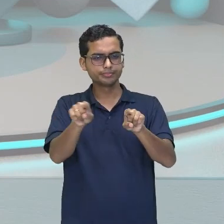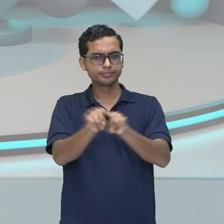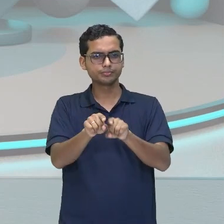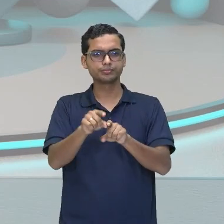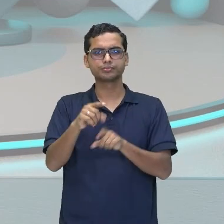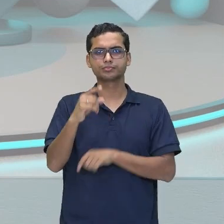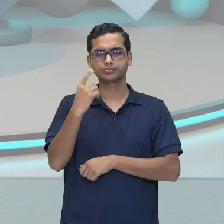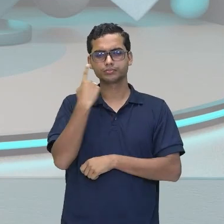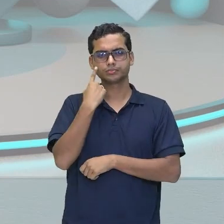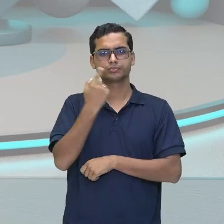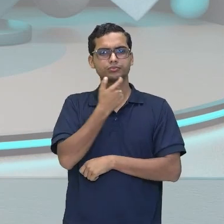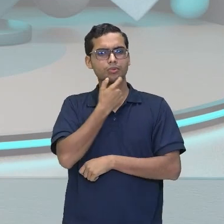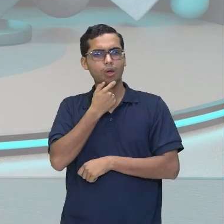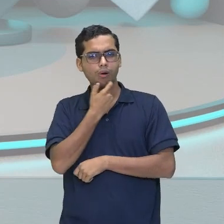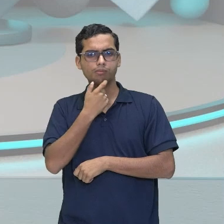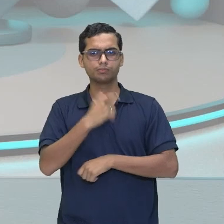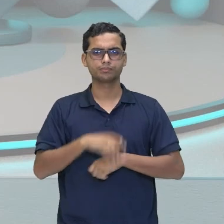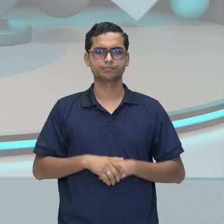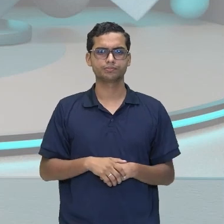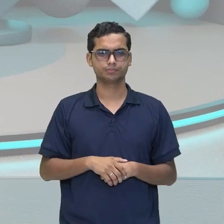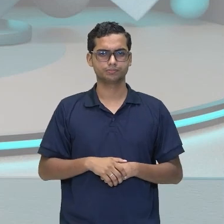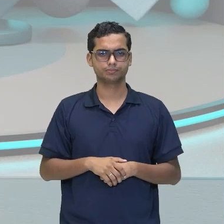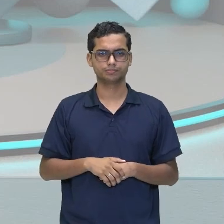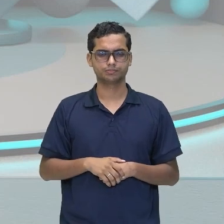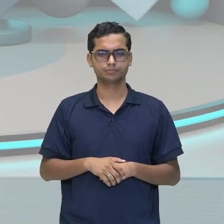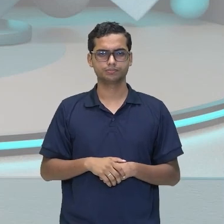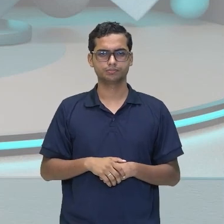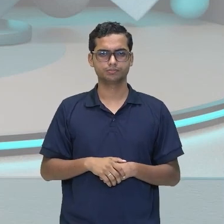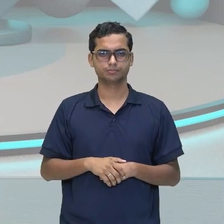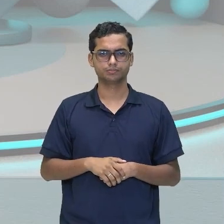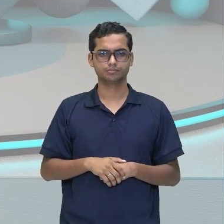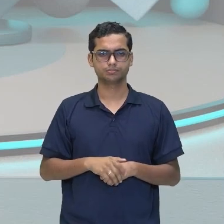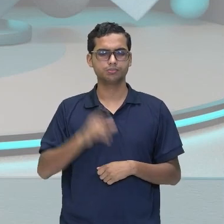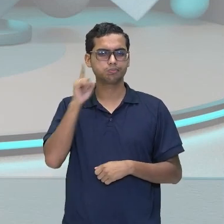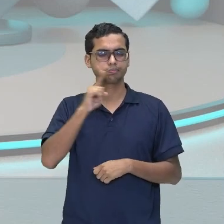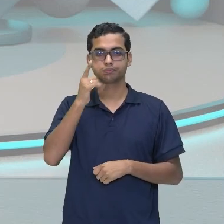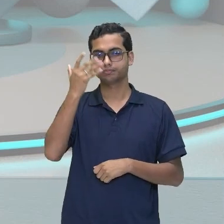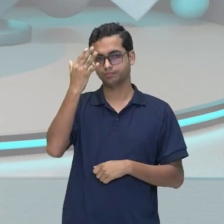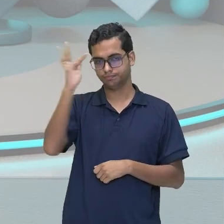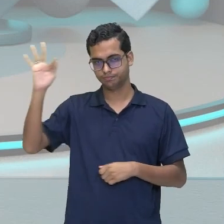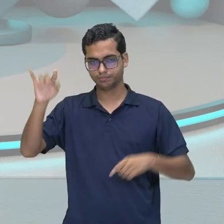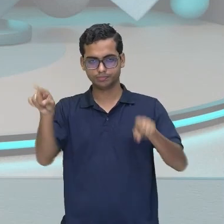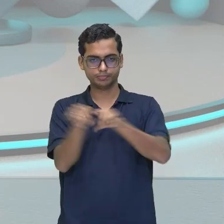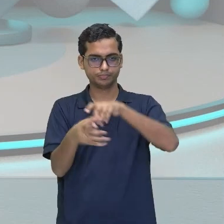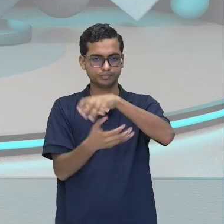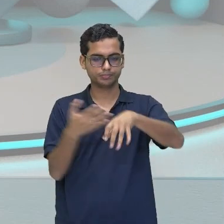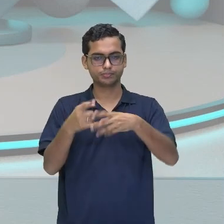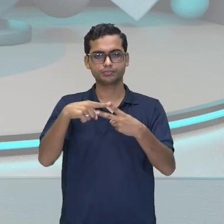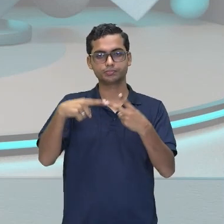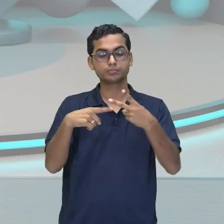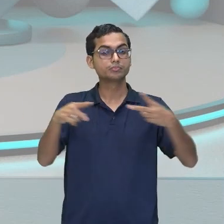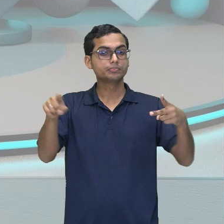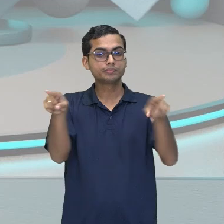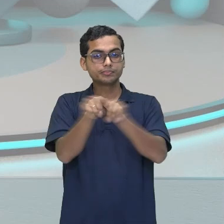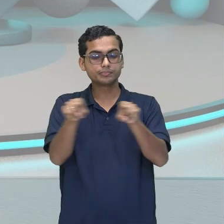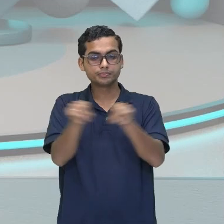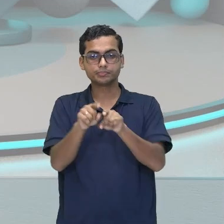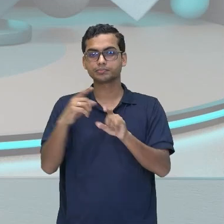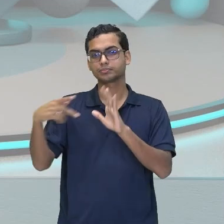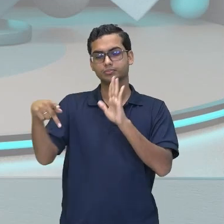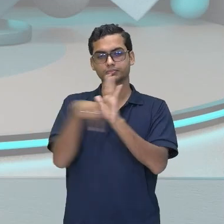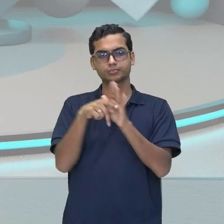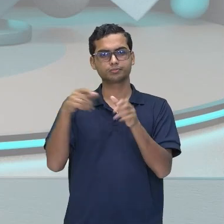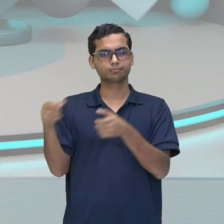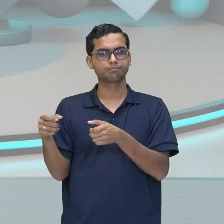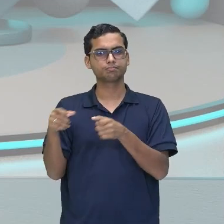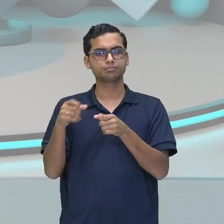final com o absolutismo. O absolutismo era o período da monarquia, né? Quem mandava era o